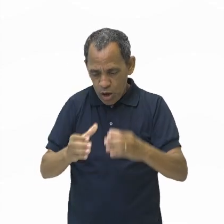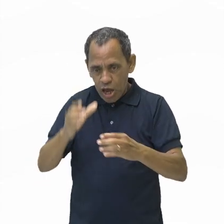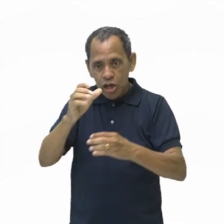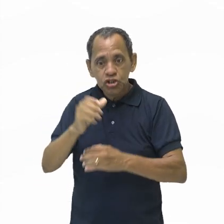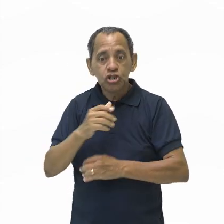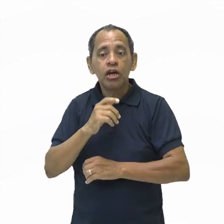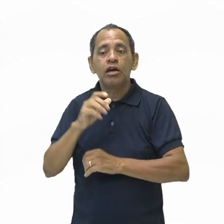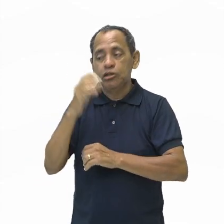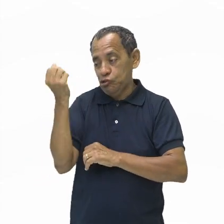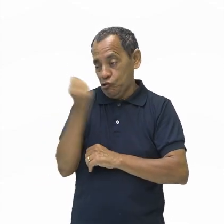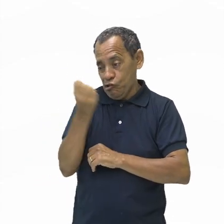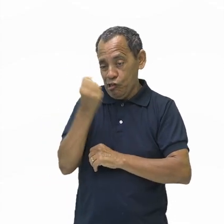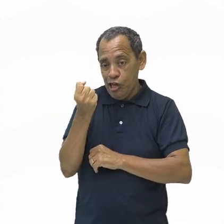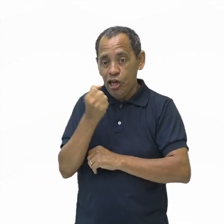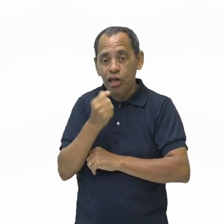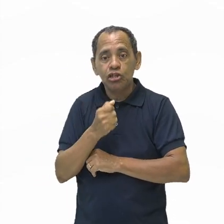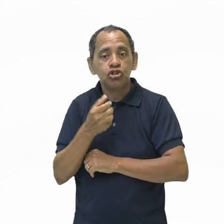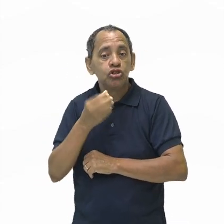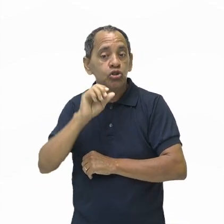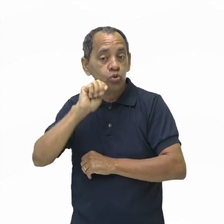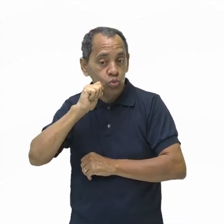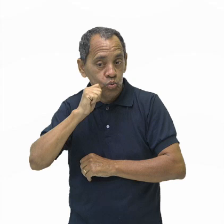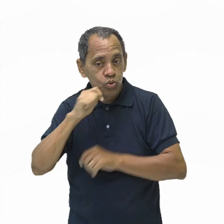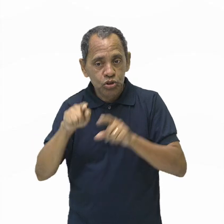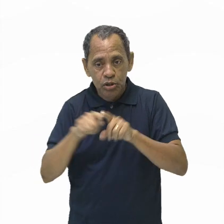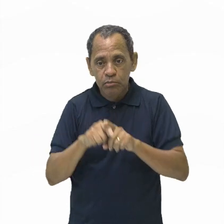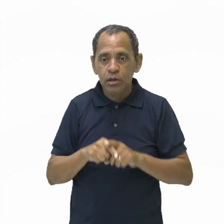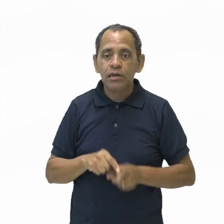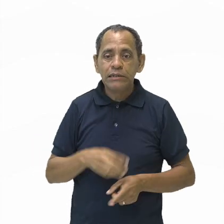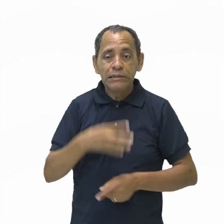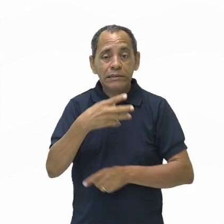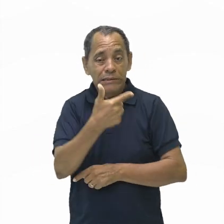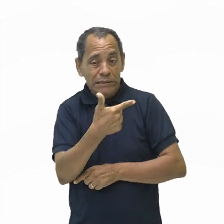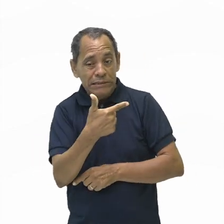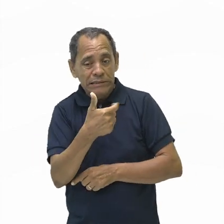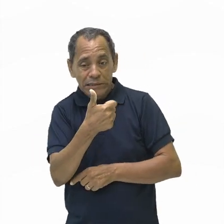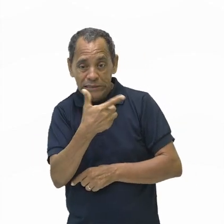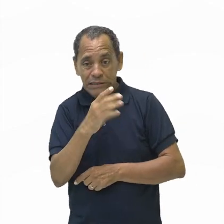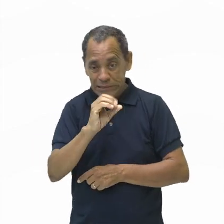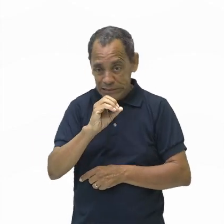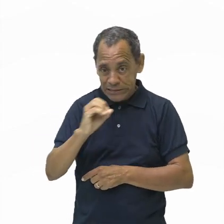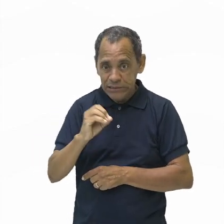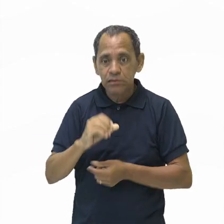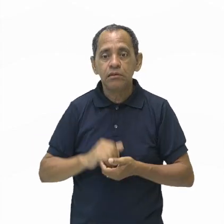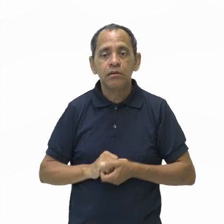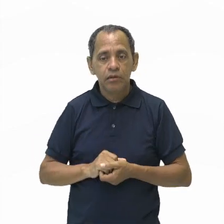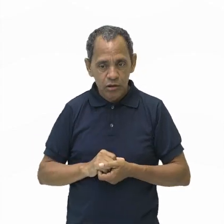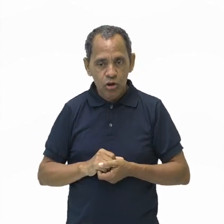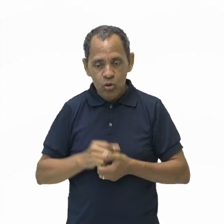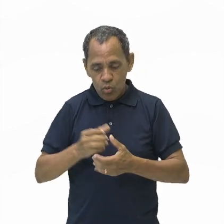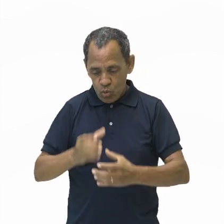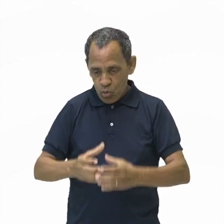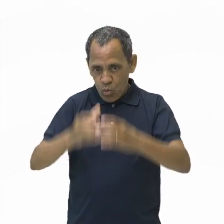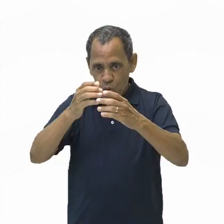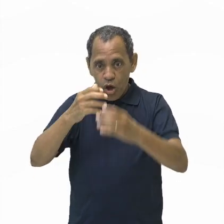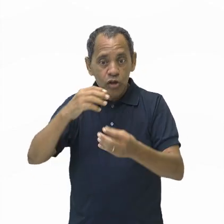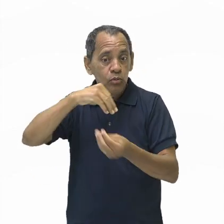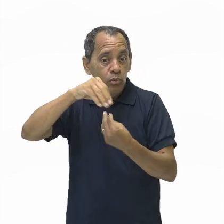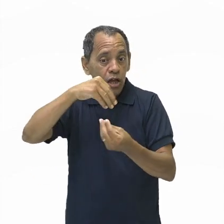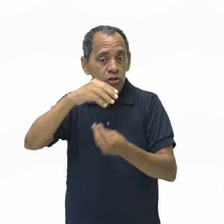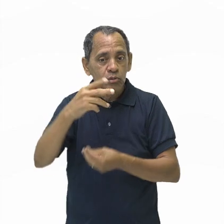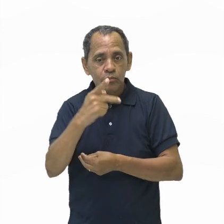leite, 100 anos. E a garrafa PET, mais de 100 anos. O